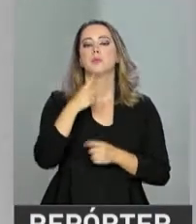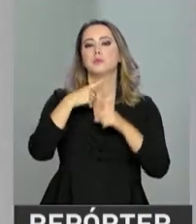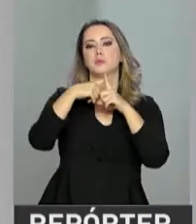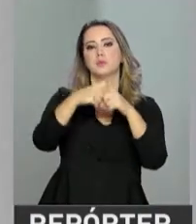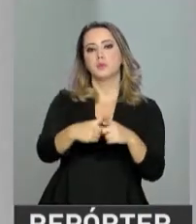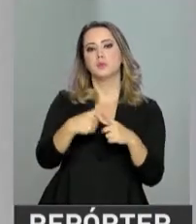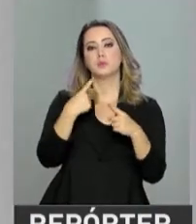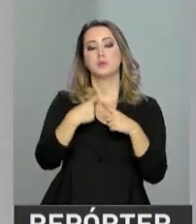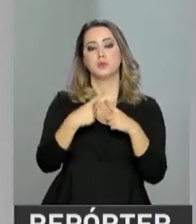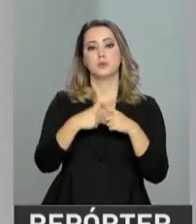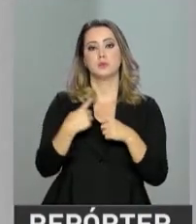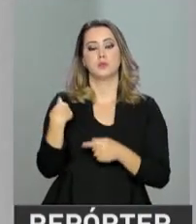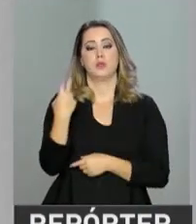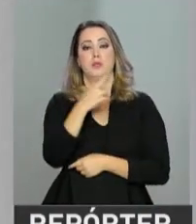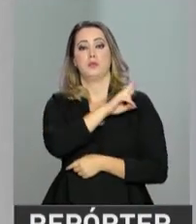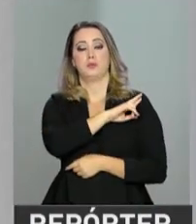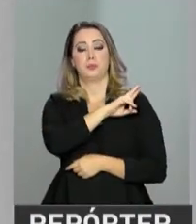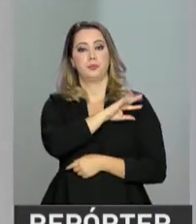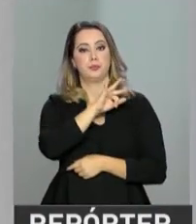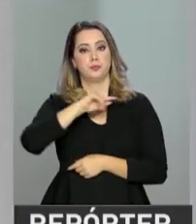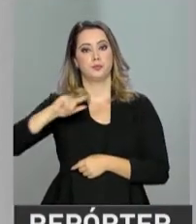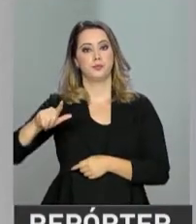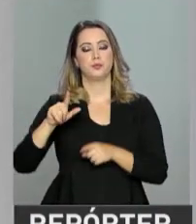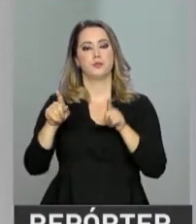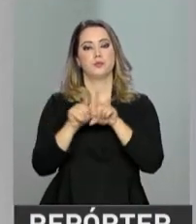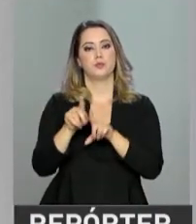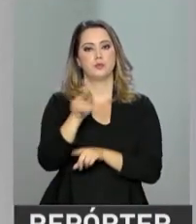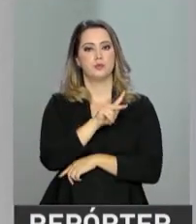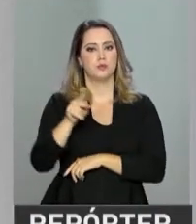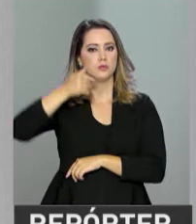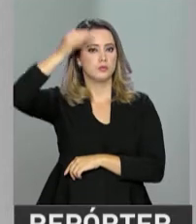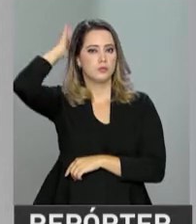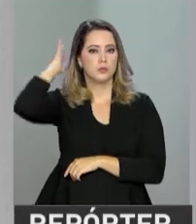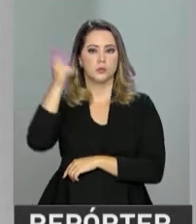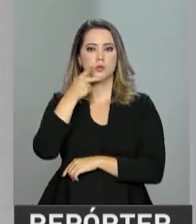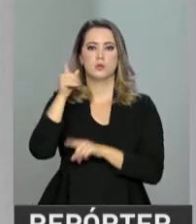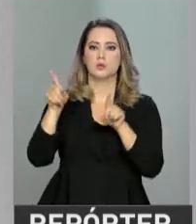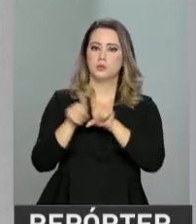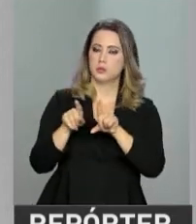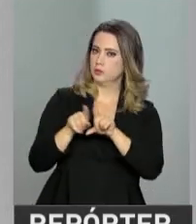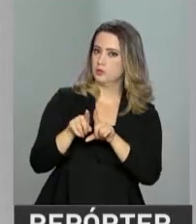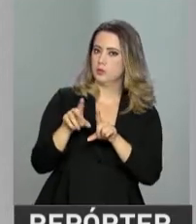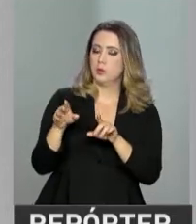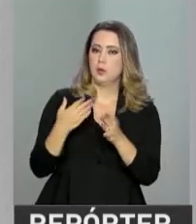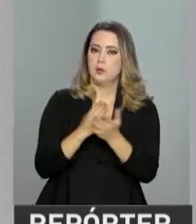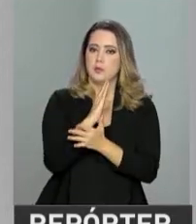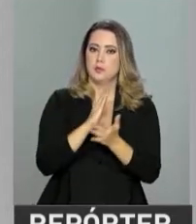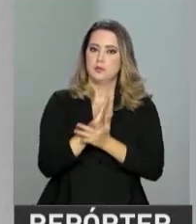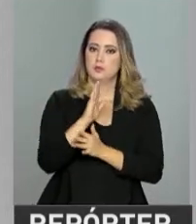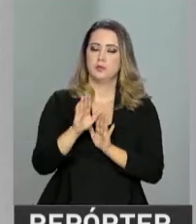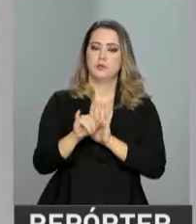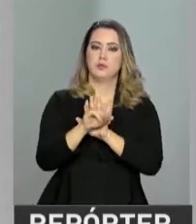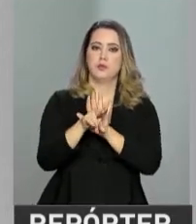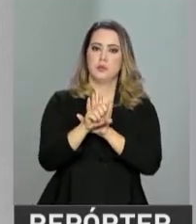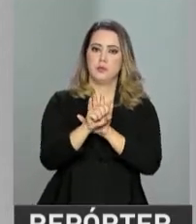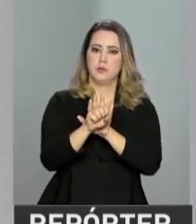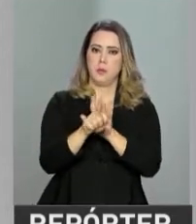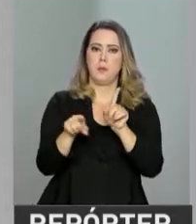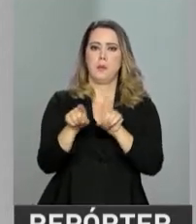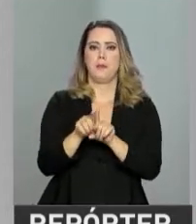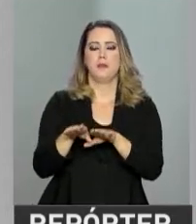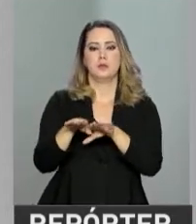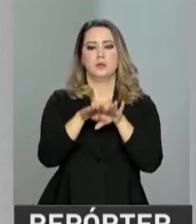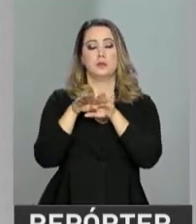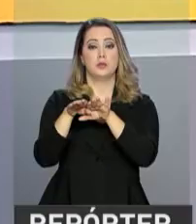é fruto da responsabilidade fiscal. Michel Temer disse também que, com a aprovação da reforma da Previdência, o país vai manter o